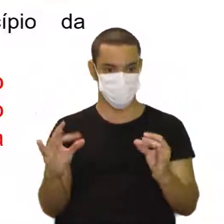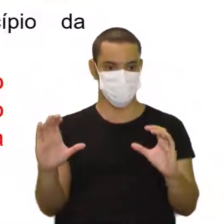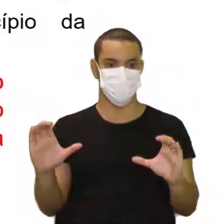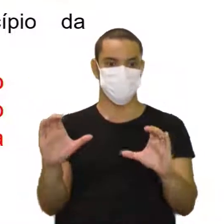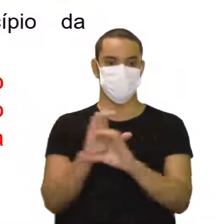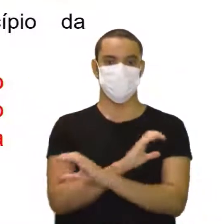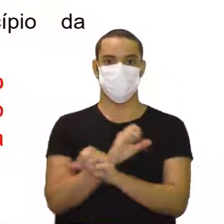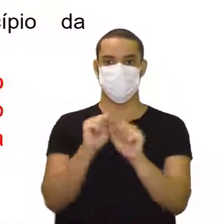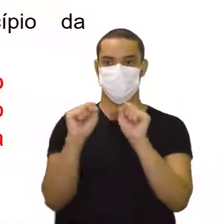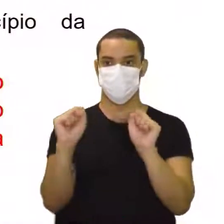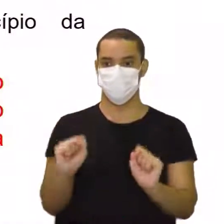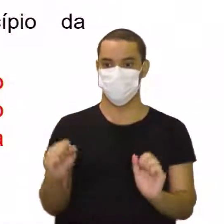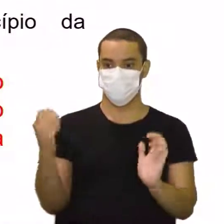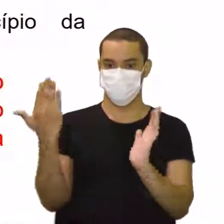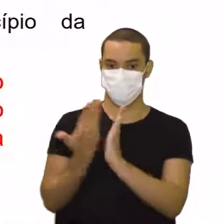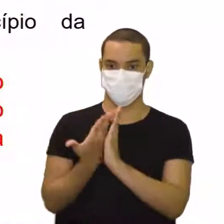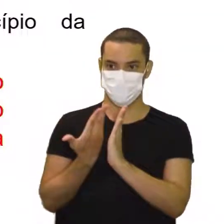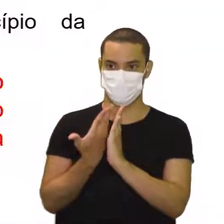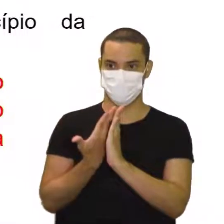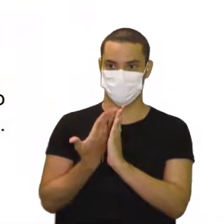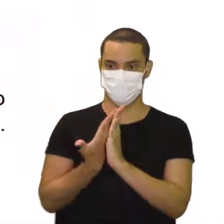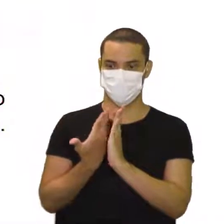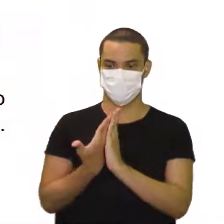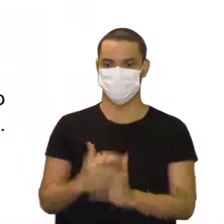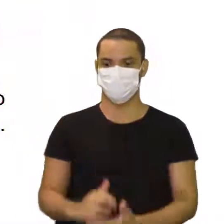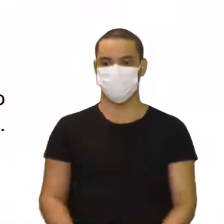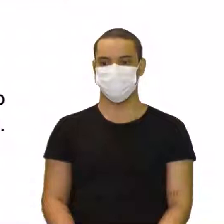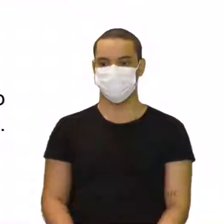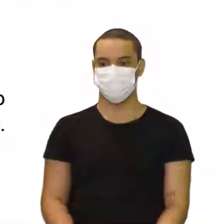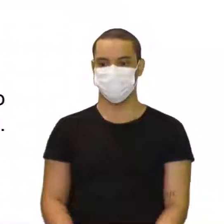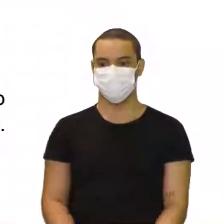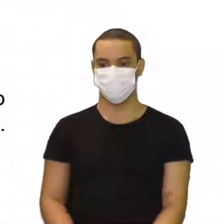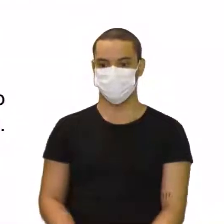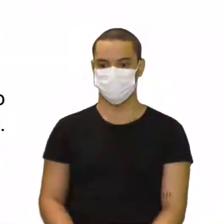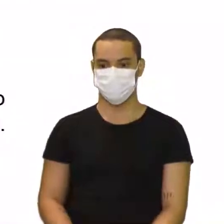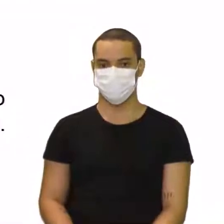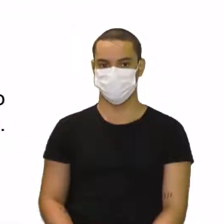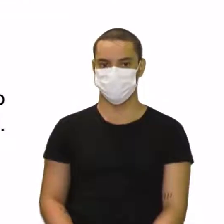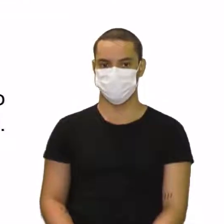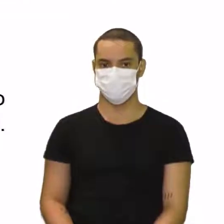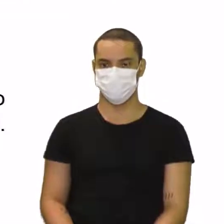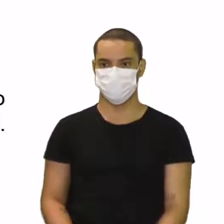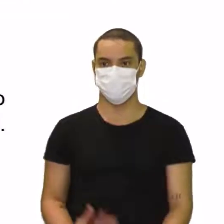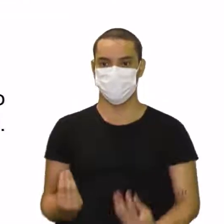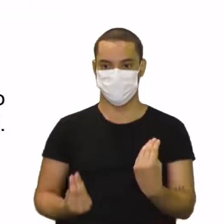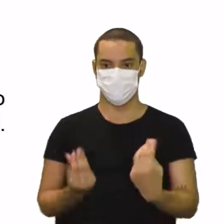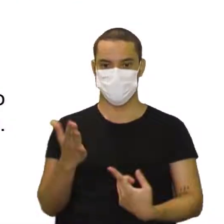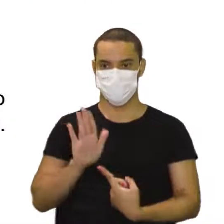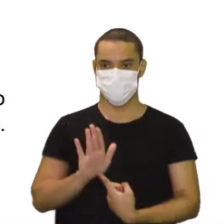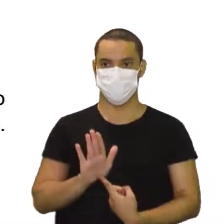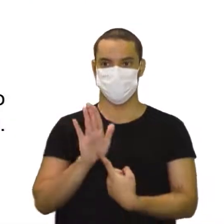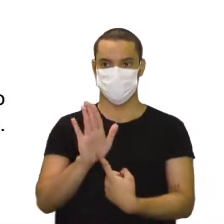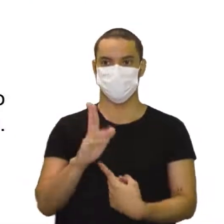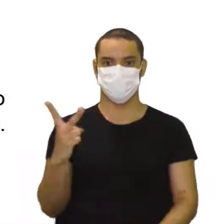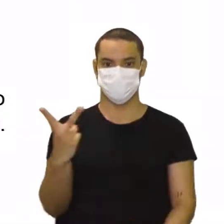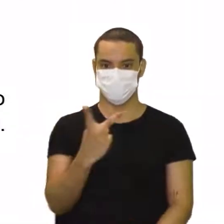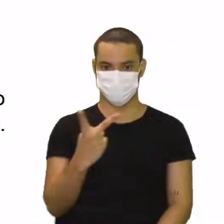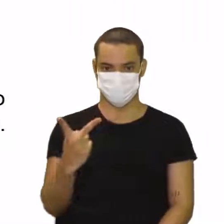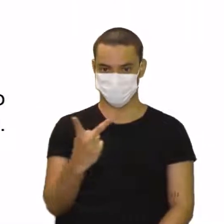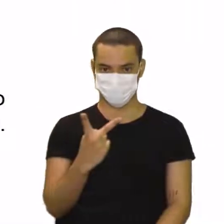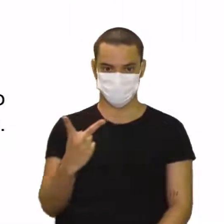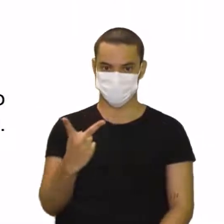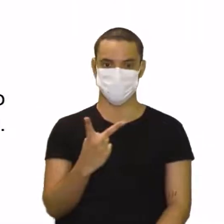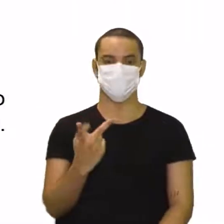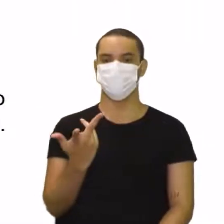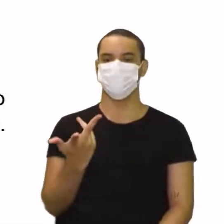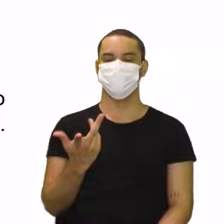do sistema estudado. Bom, como assim? Aqui está mostrando os dois, né? Comportamento de